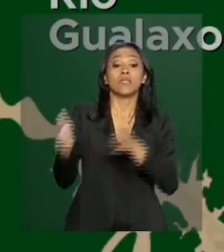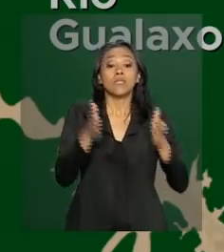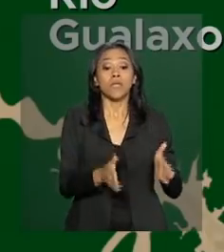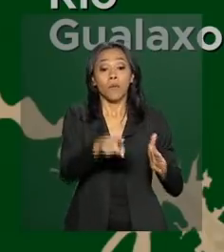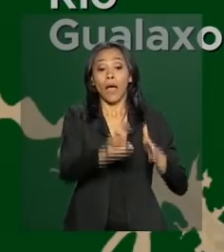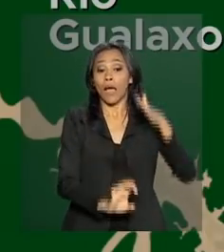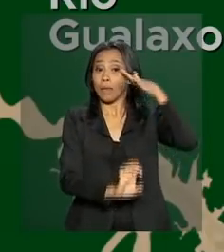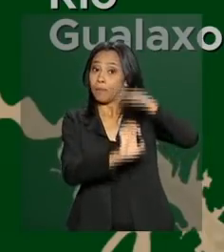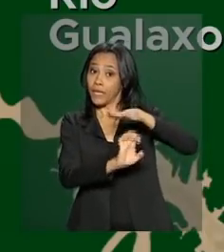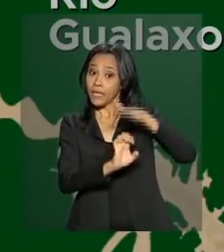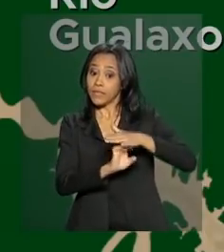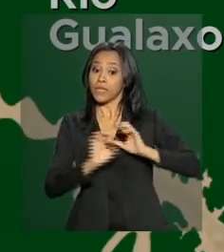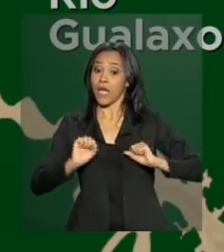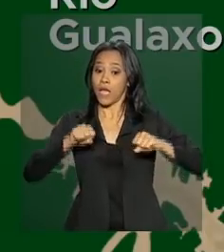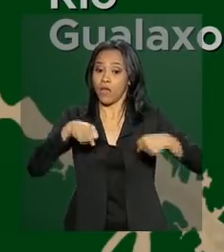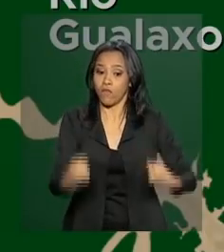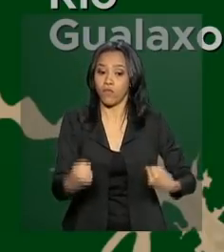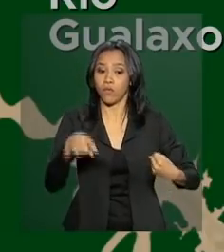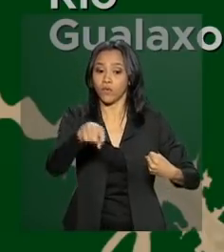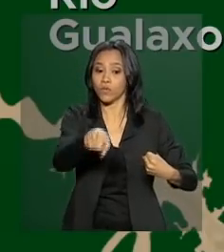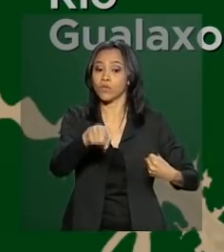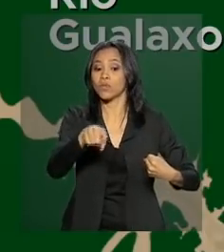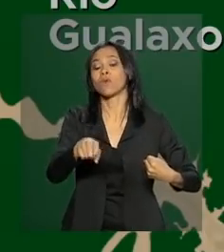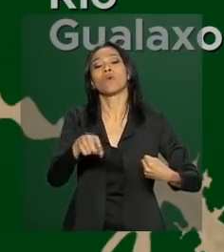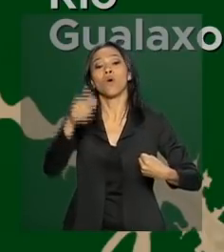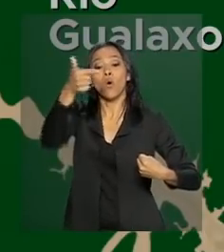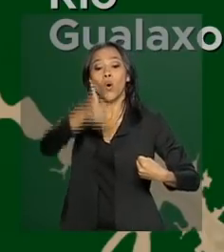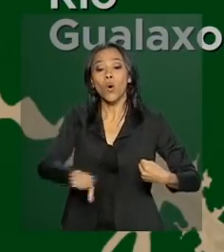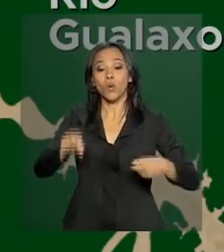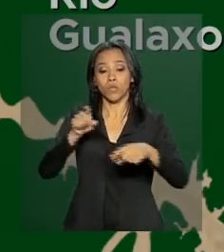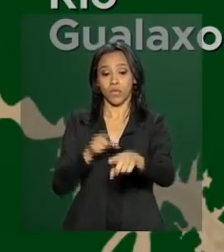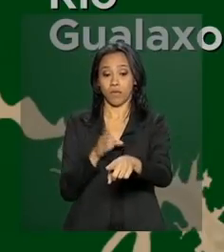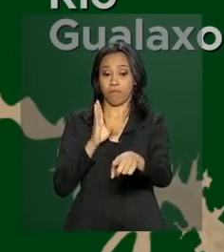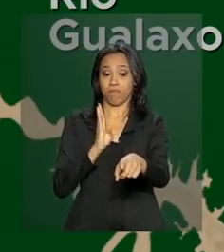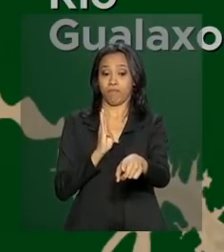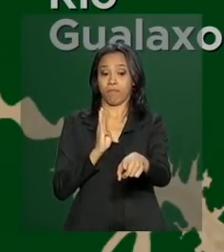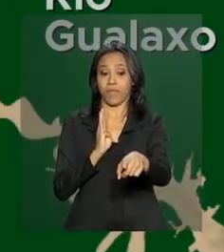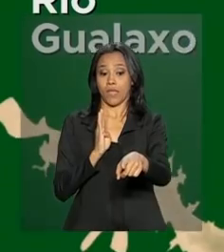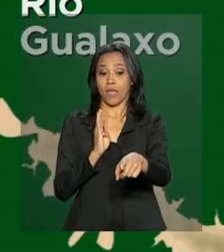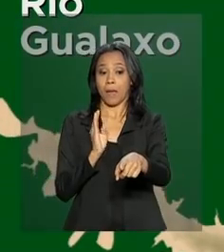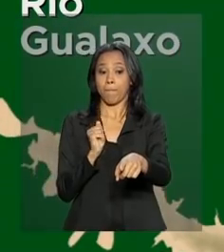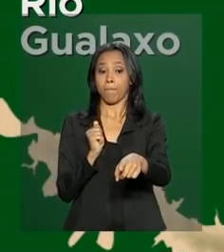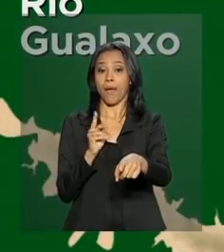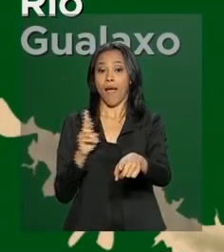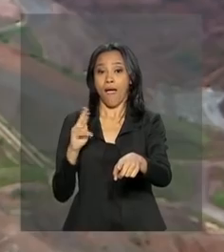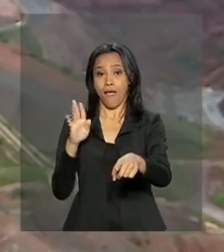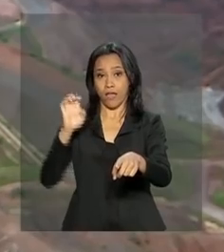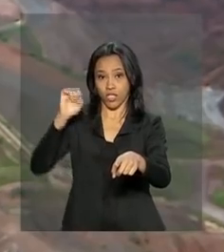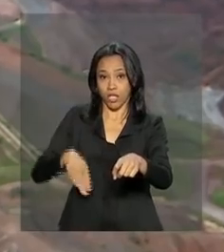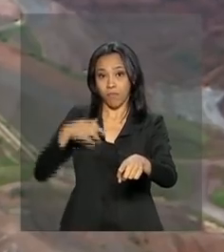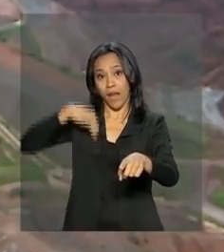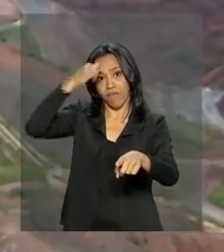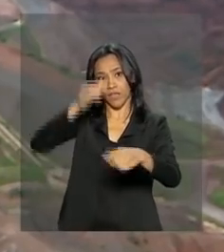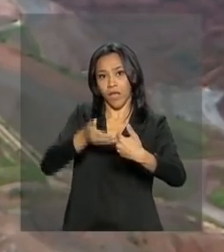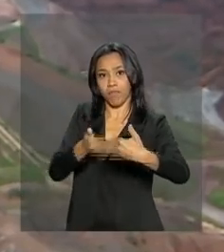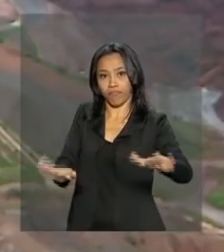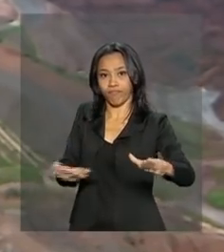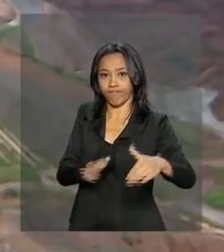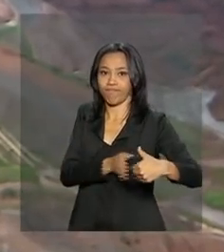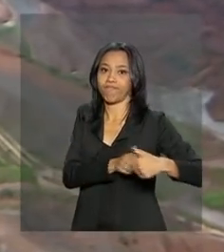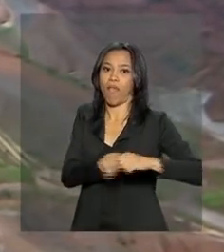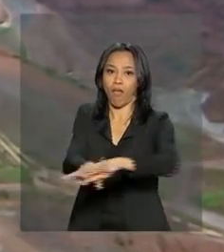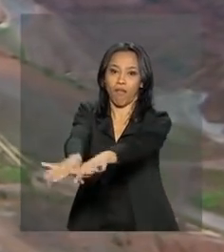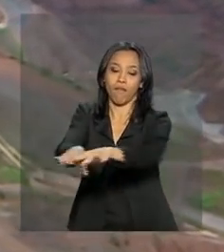também reforçou as estruturas que integram a barragem de Germano para evitar outro rompimento. Mesmo com a chuva, né, que